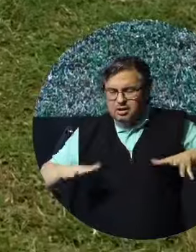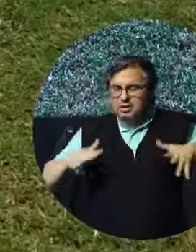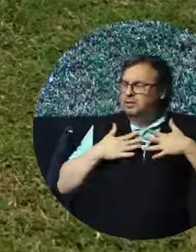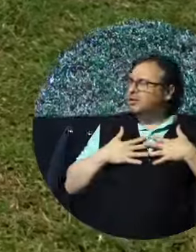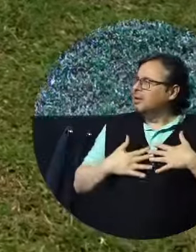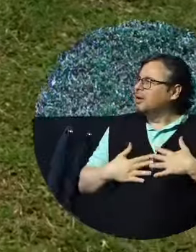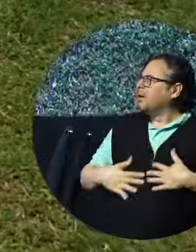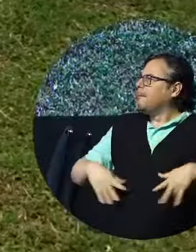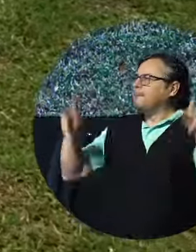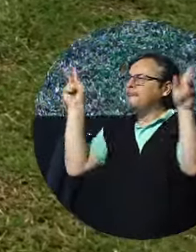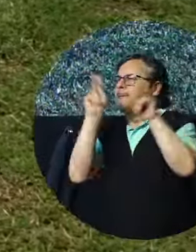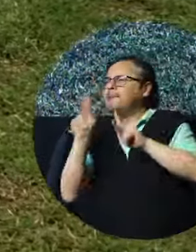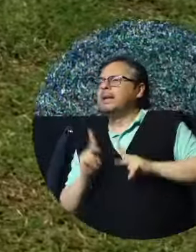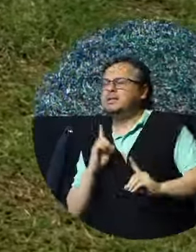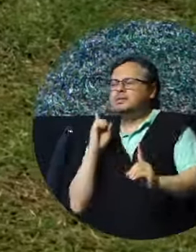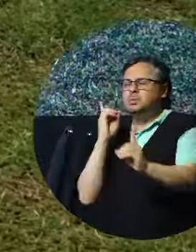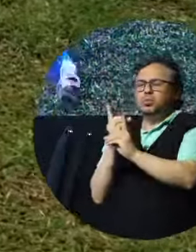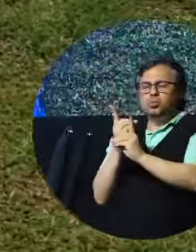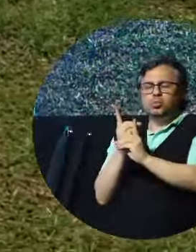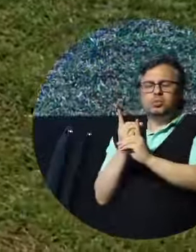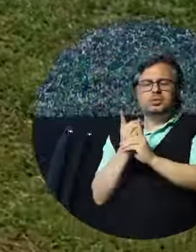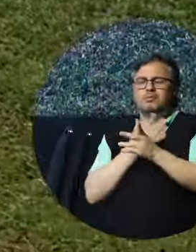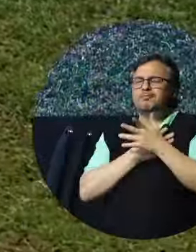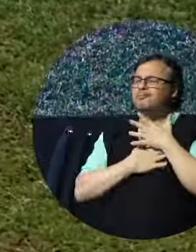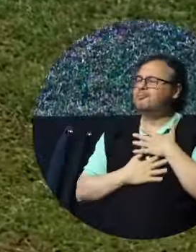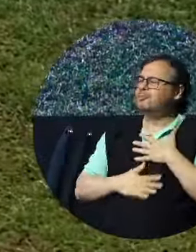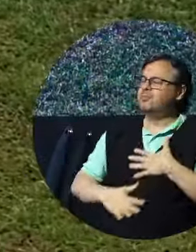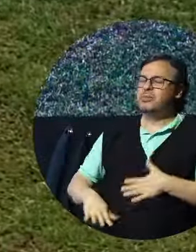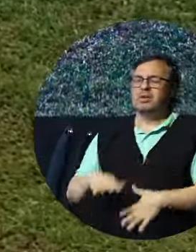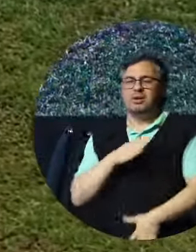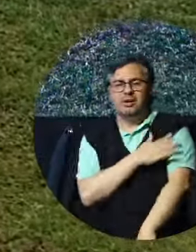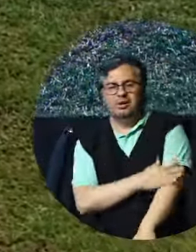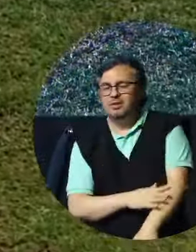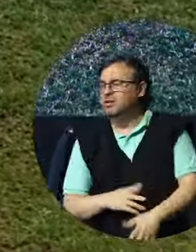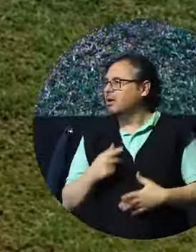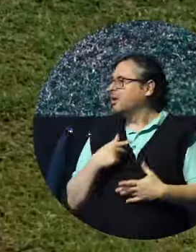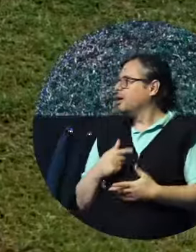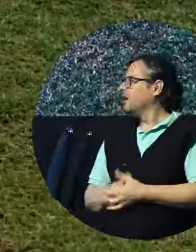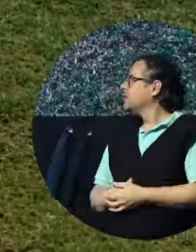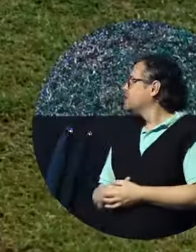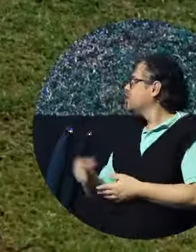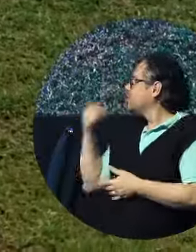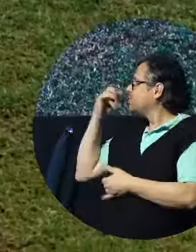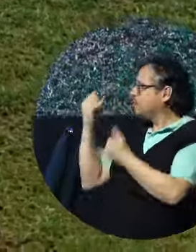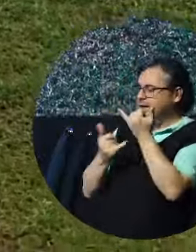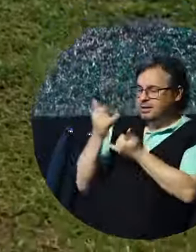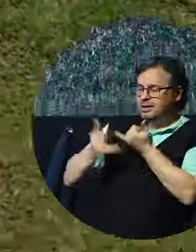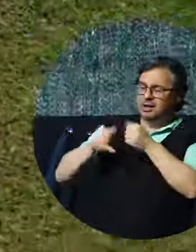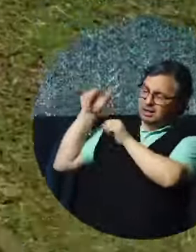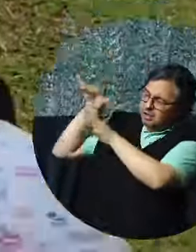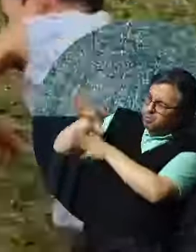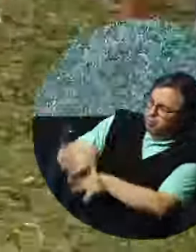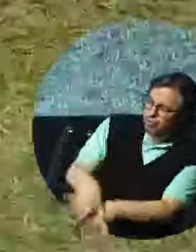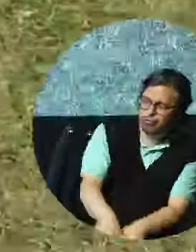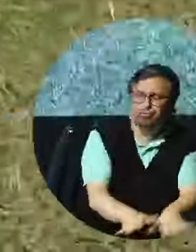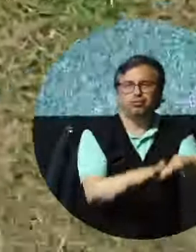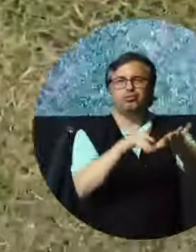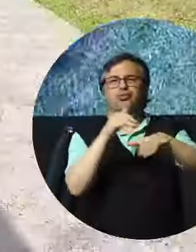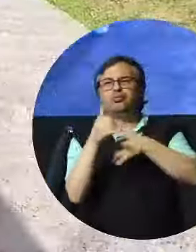de paz que elas encontram. A gente já escorregou com eles aí, ó, nesse gramado.